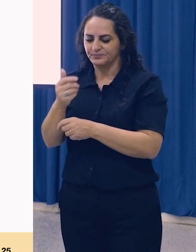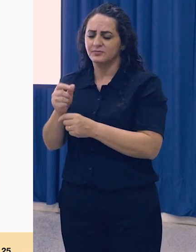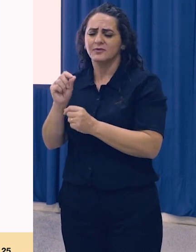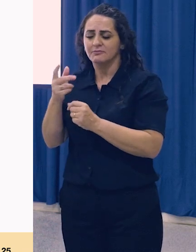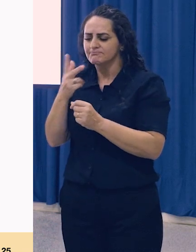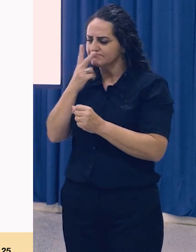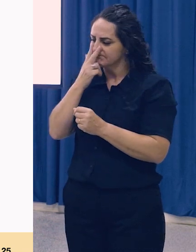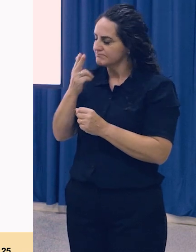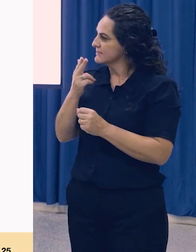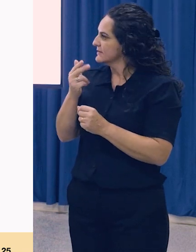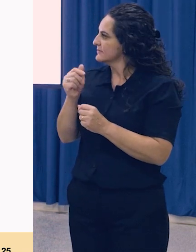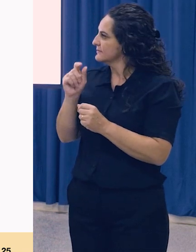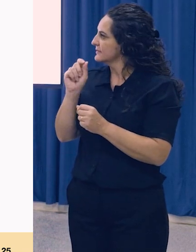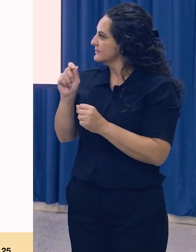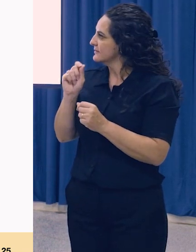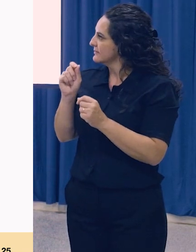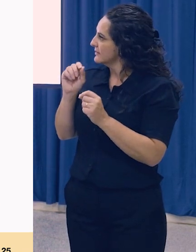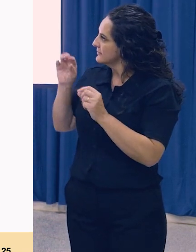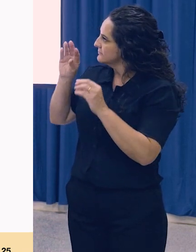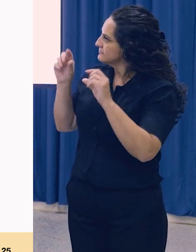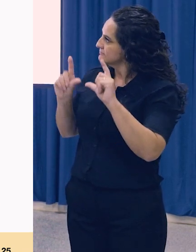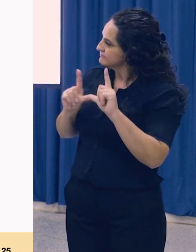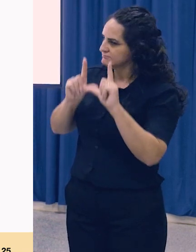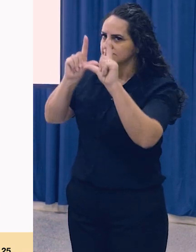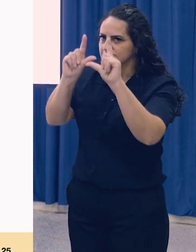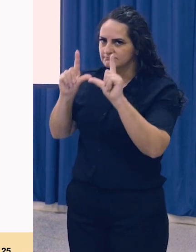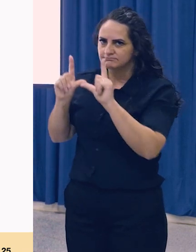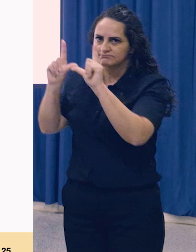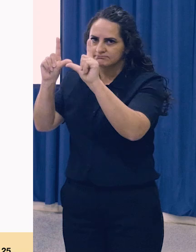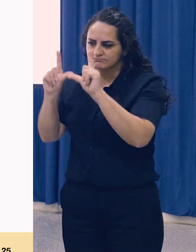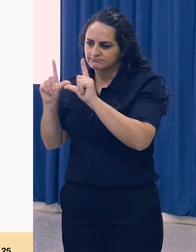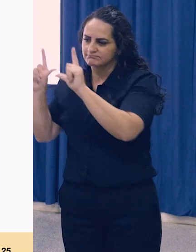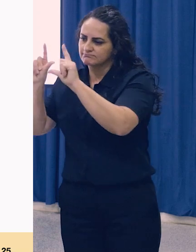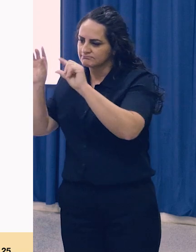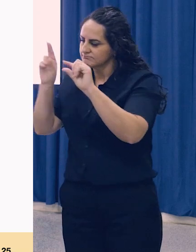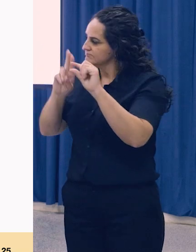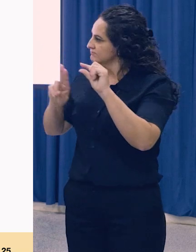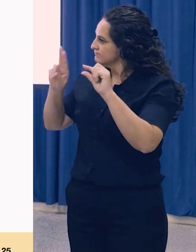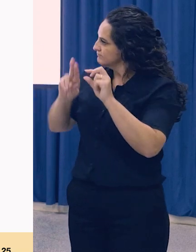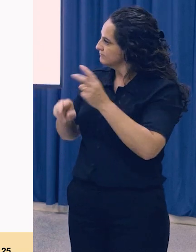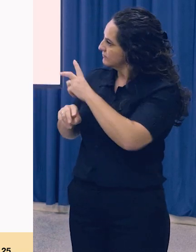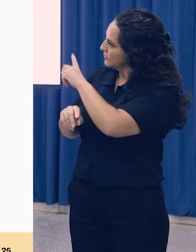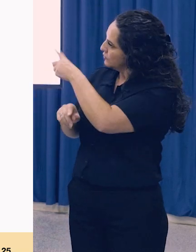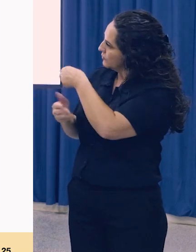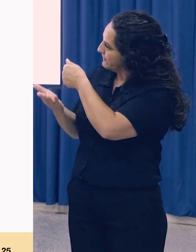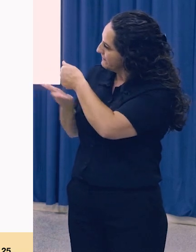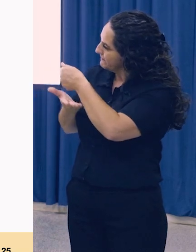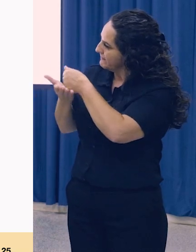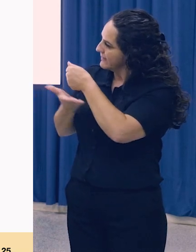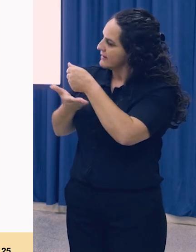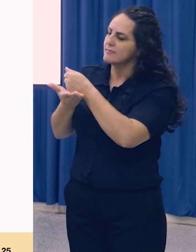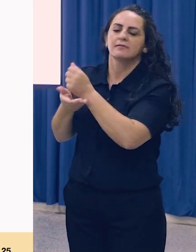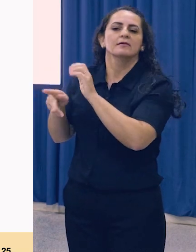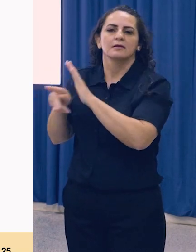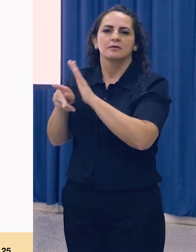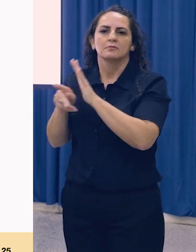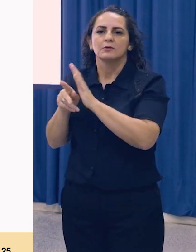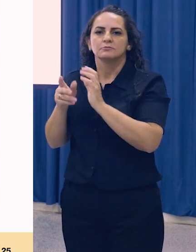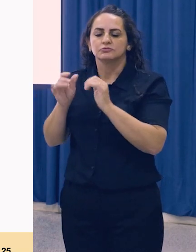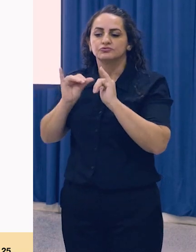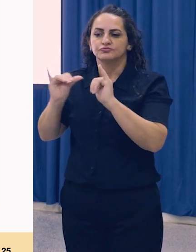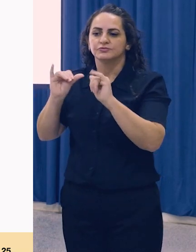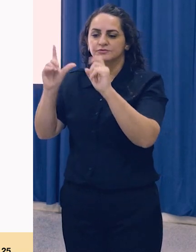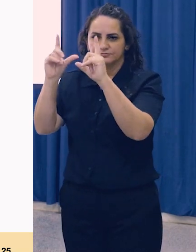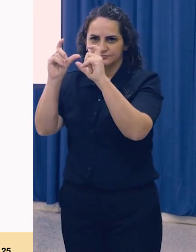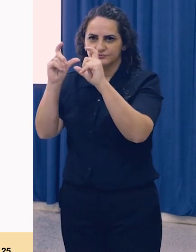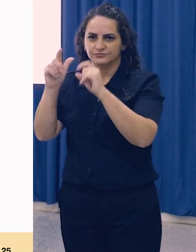que a composição desses cartazes seriam interessantes para a nossa narrativa. Então, por isso a gente utilizou de base para fazer as nossas fotos de divulgação.